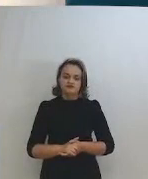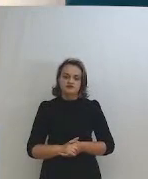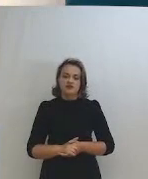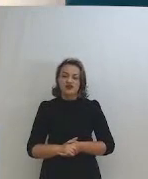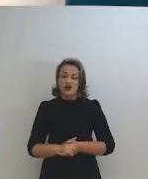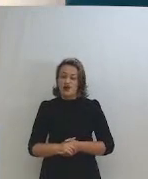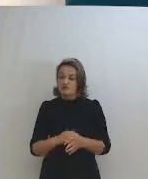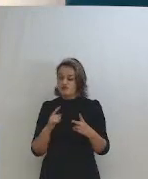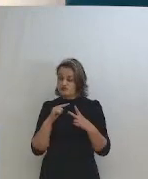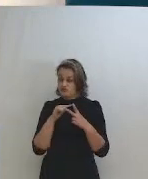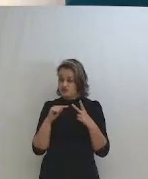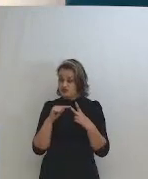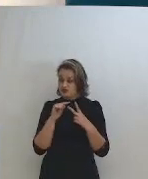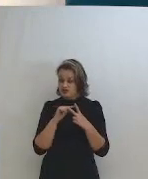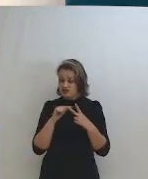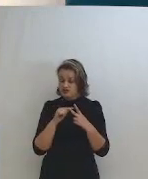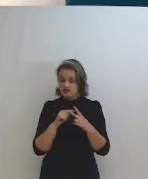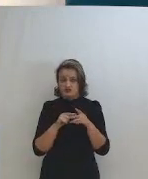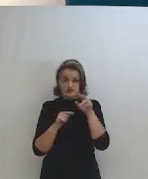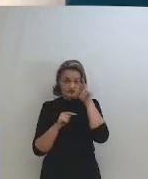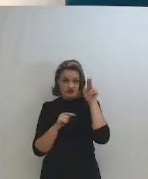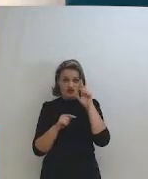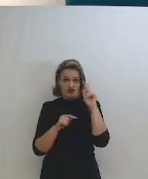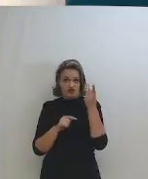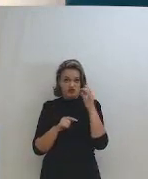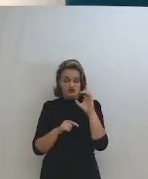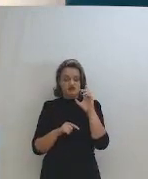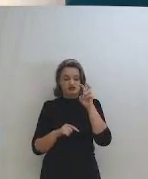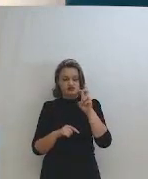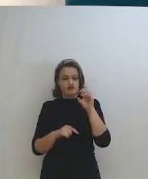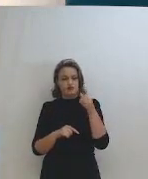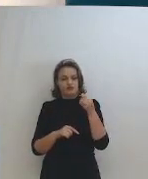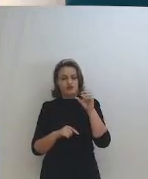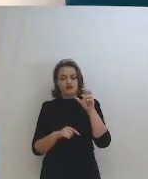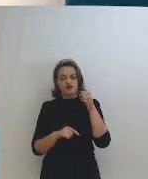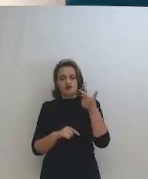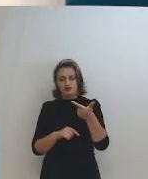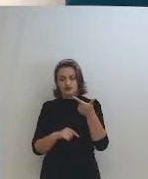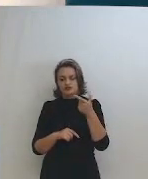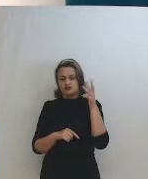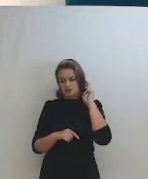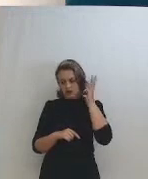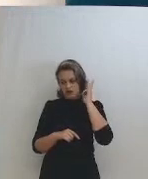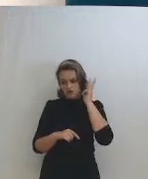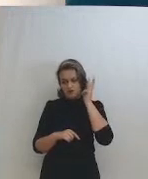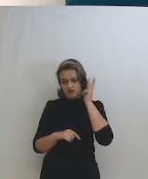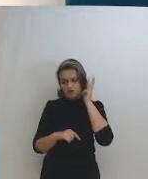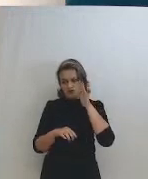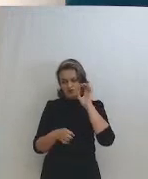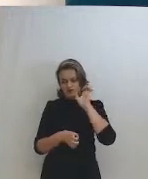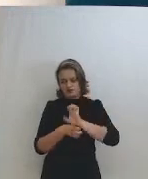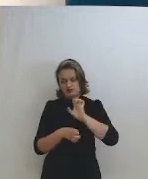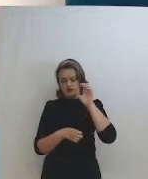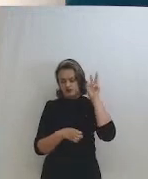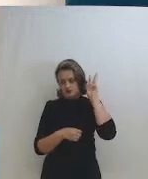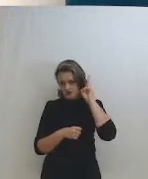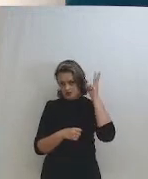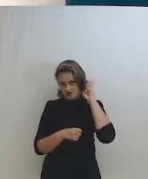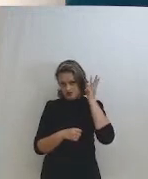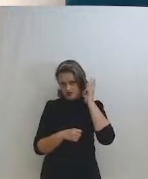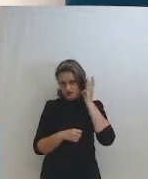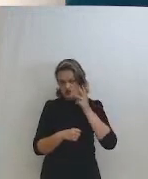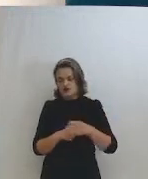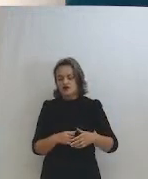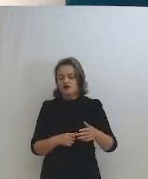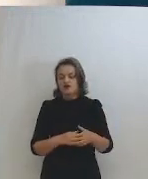minha lista, HC 56258 do Maranhão... não tem guerra, o destaque foi para que